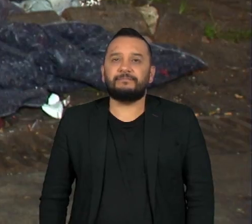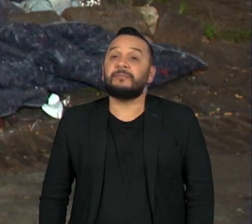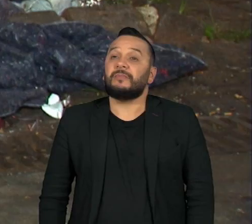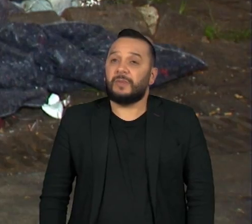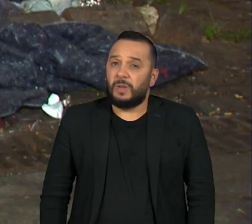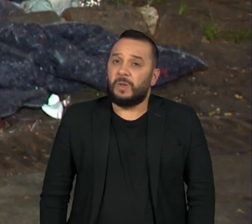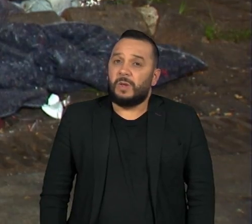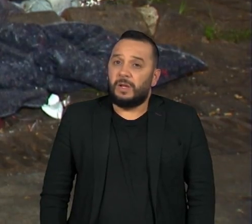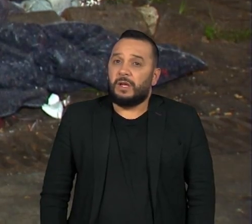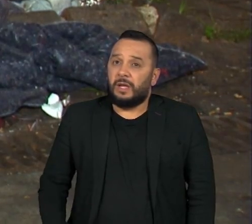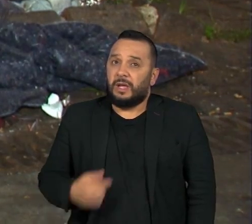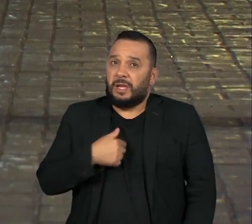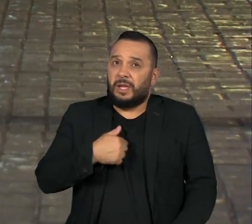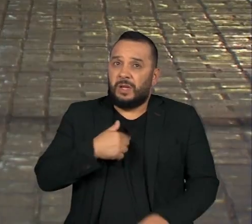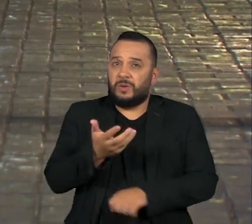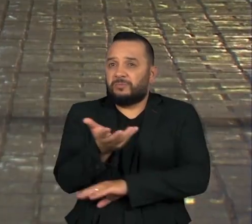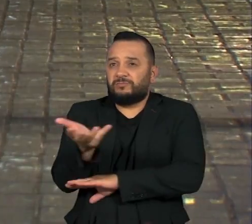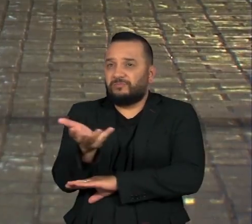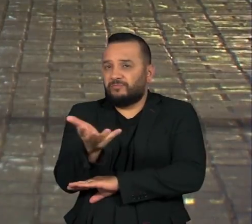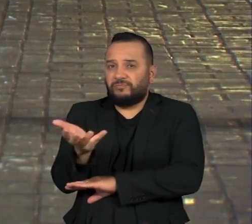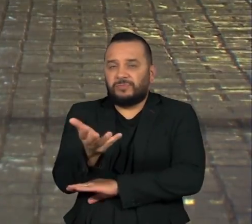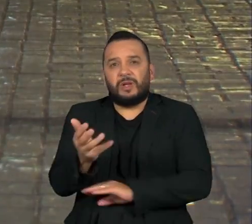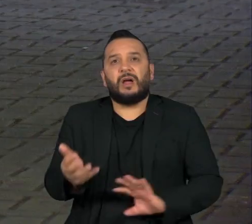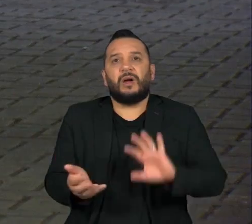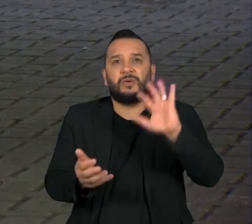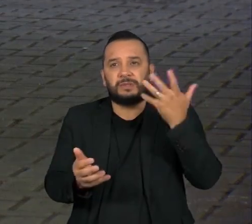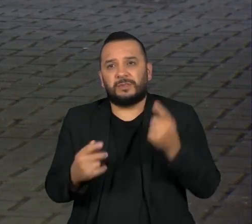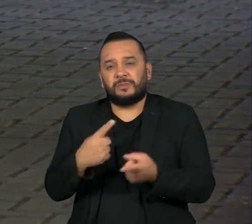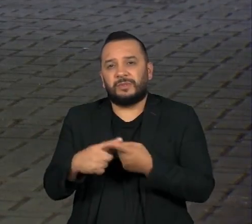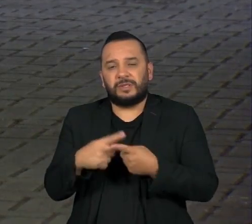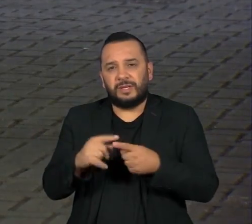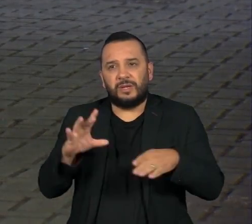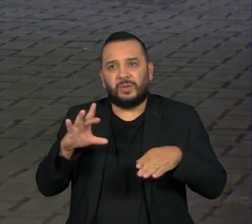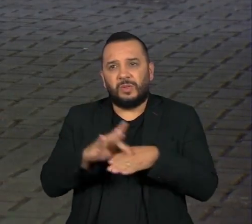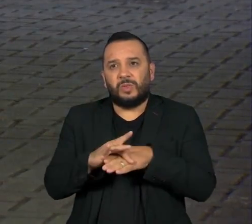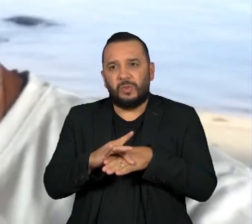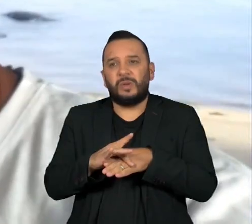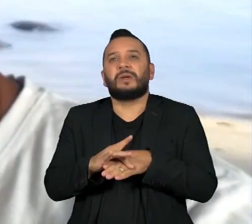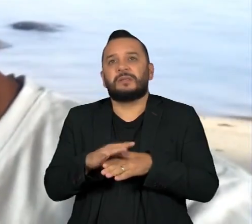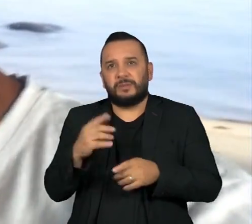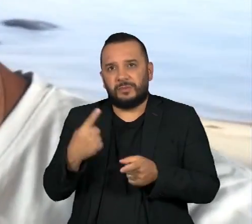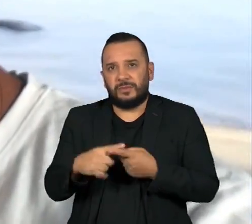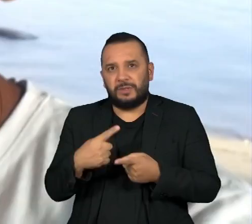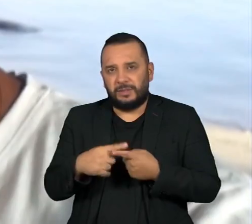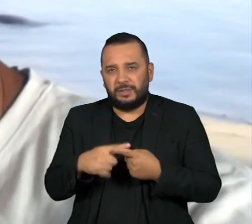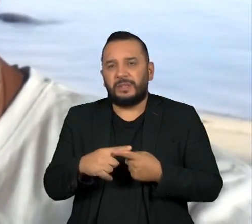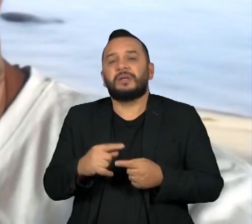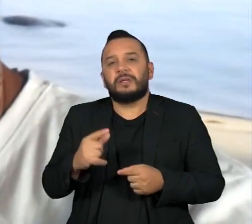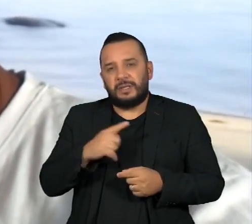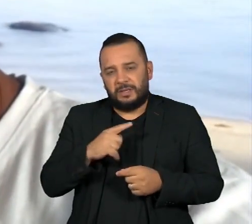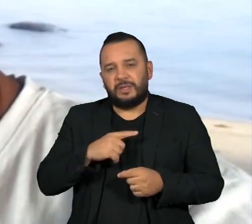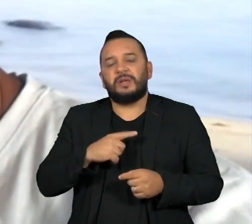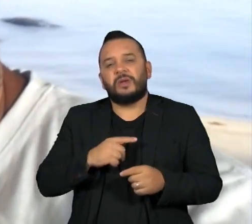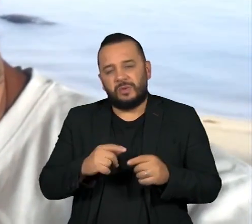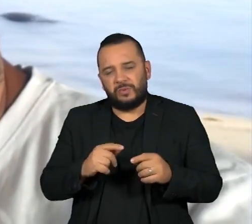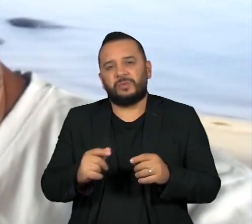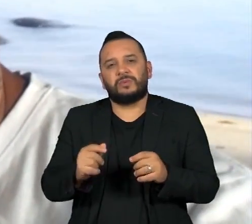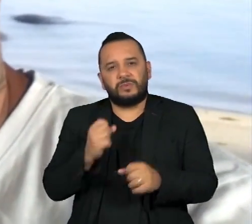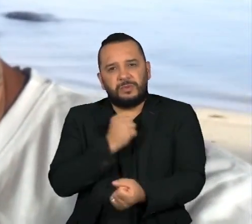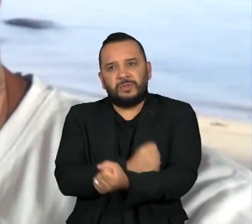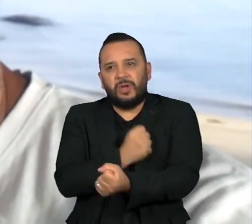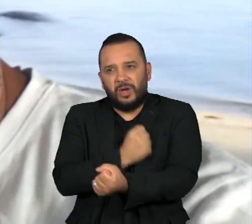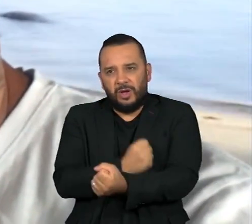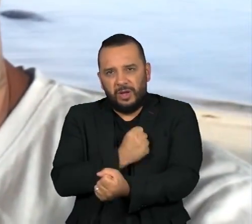O que me levou à situação de rua foi a doença a qual sou portador, né, a dependência química. Eu iniciei